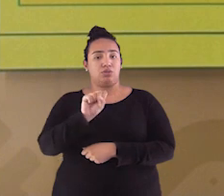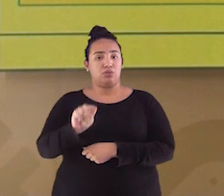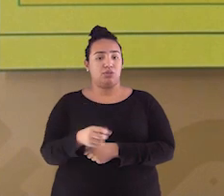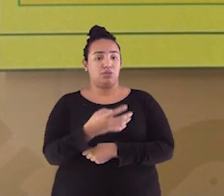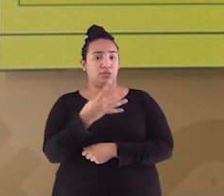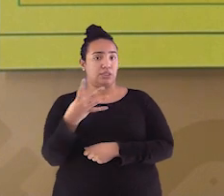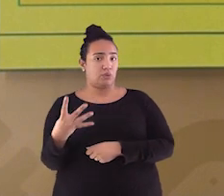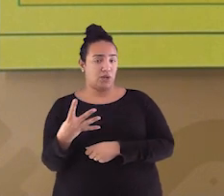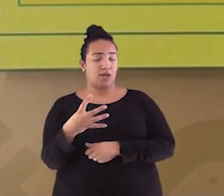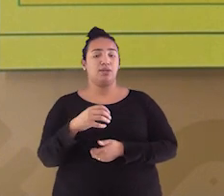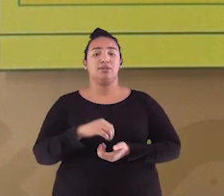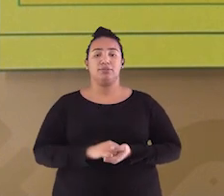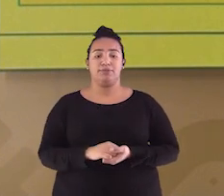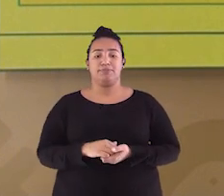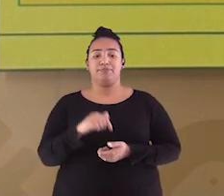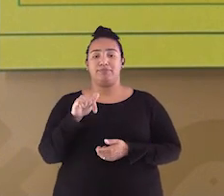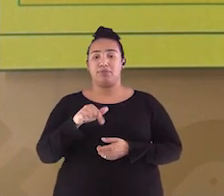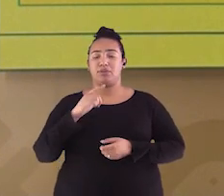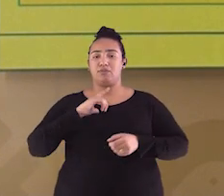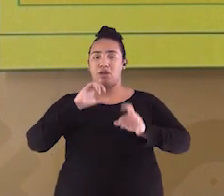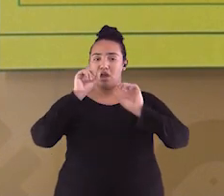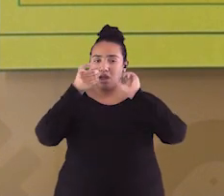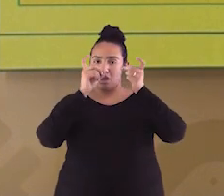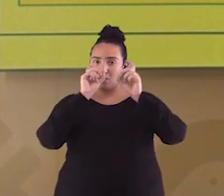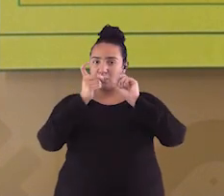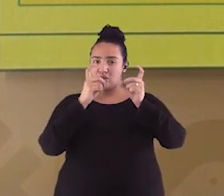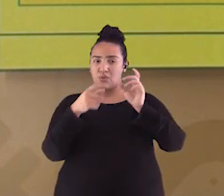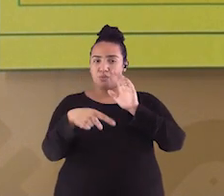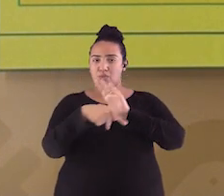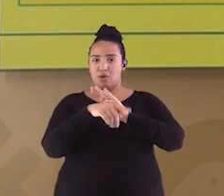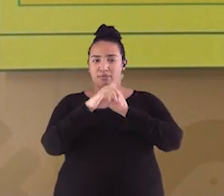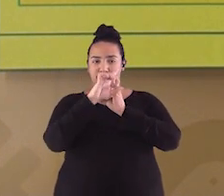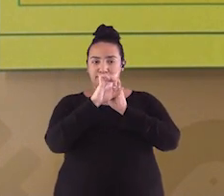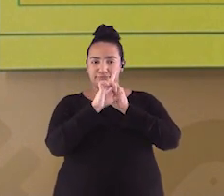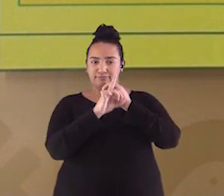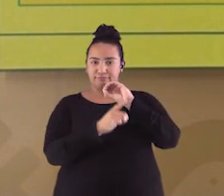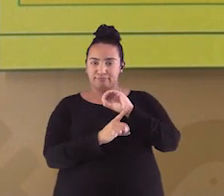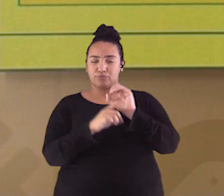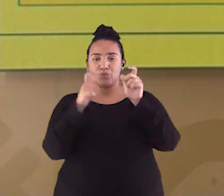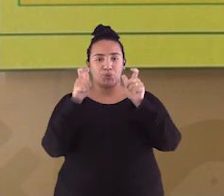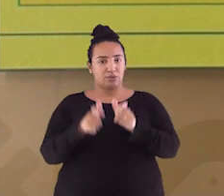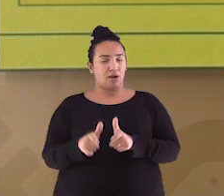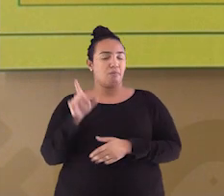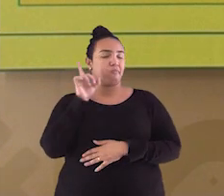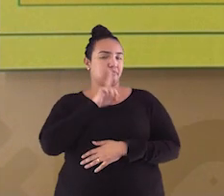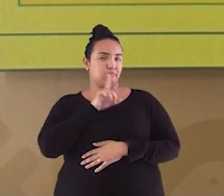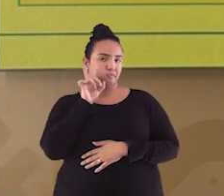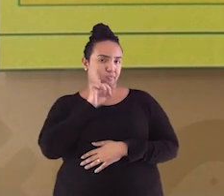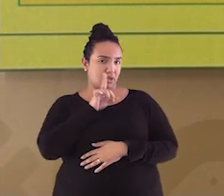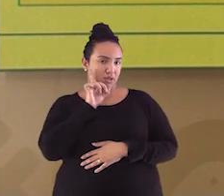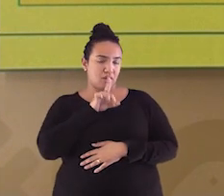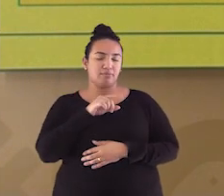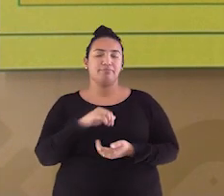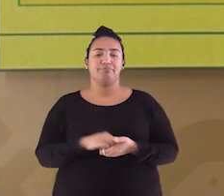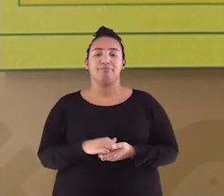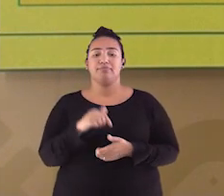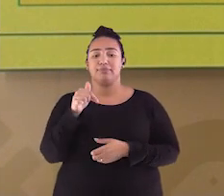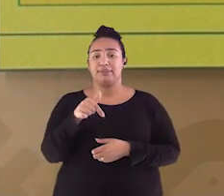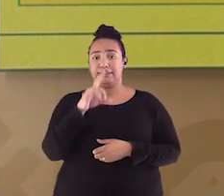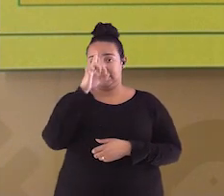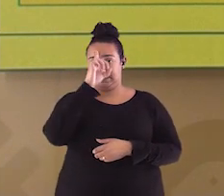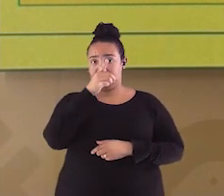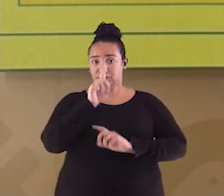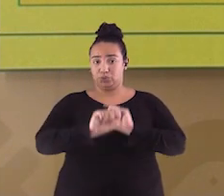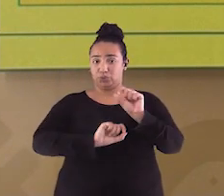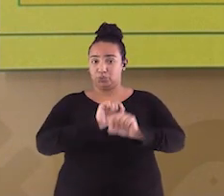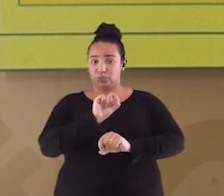na Conferência Internacional do Meridiano, feita em Washington, nos Estados Unidos, onde foi decidido que